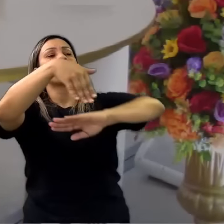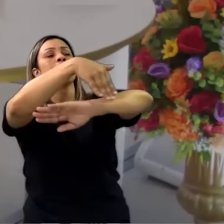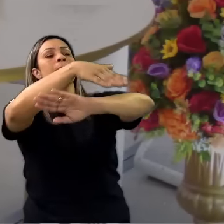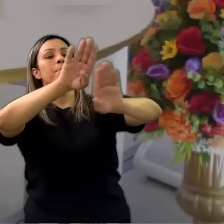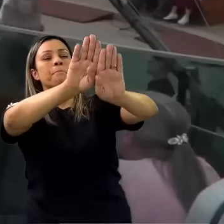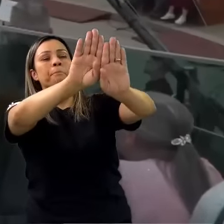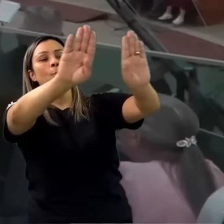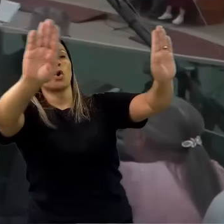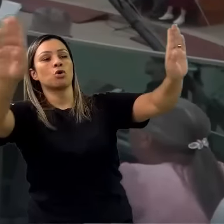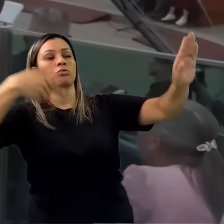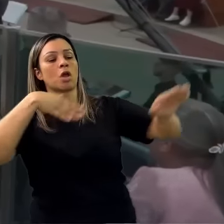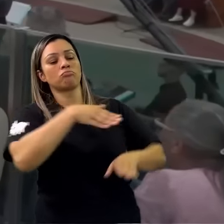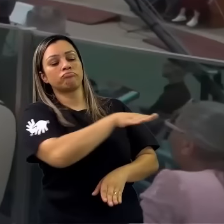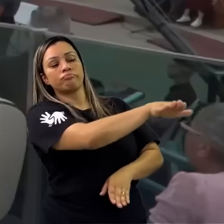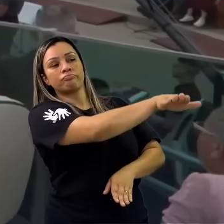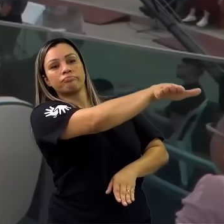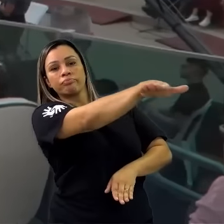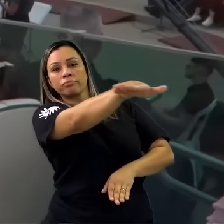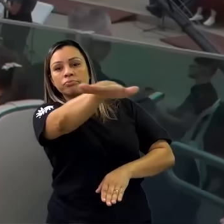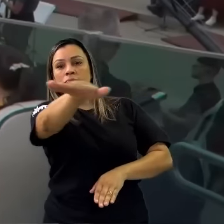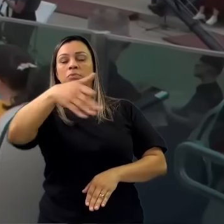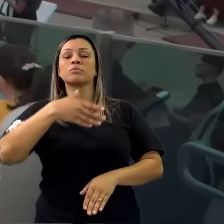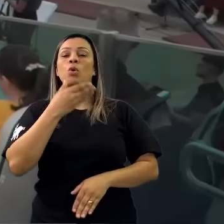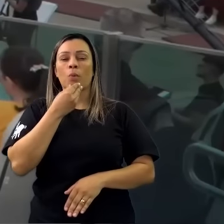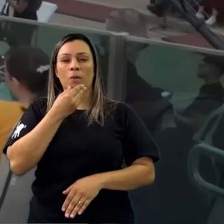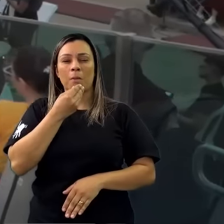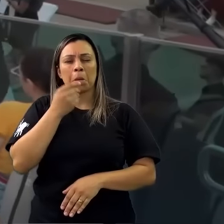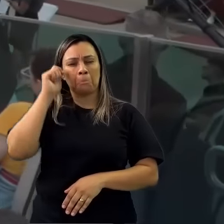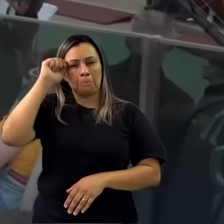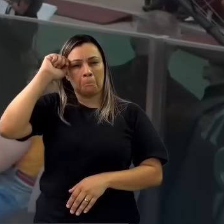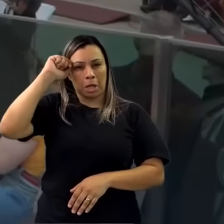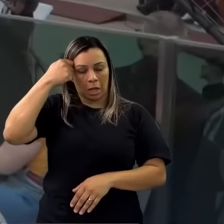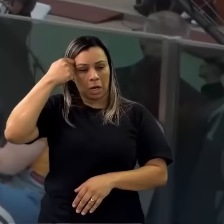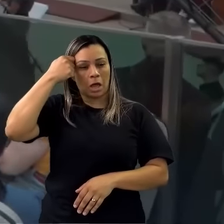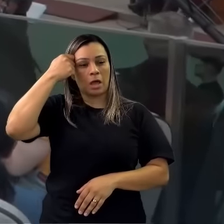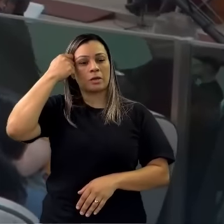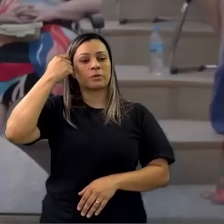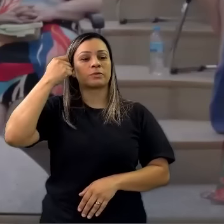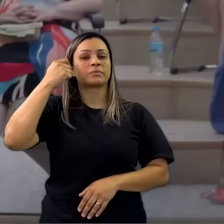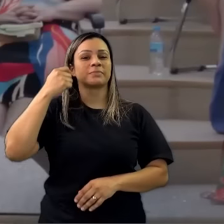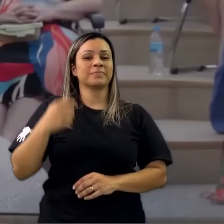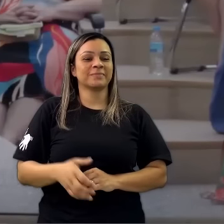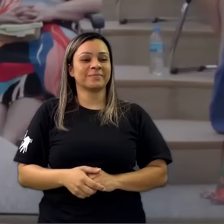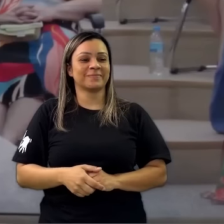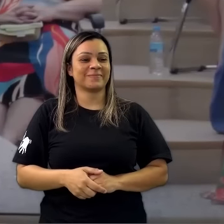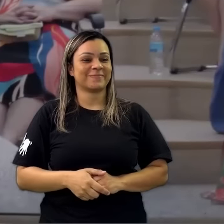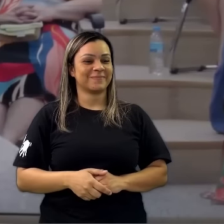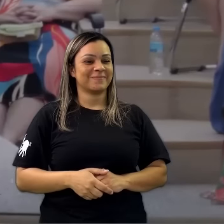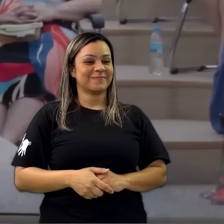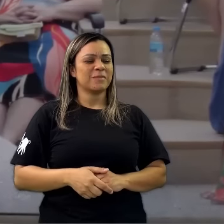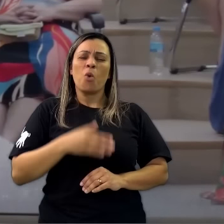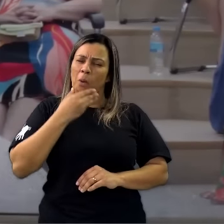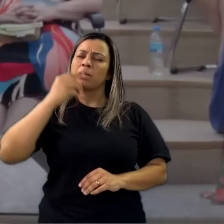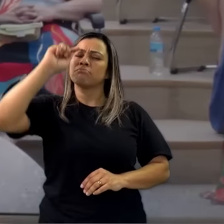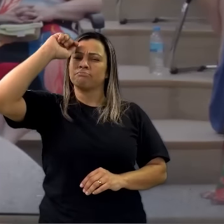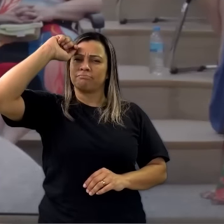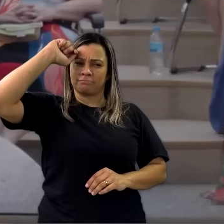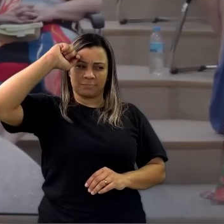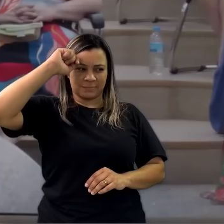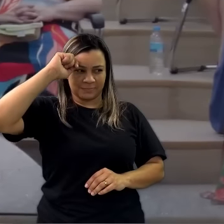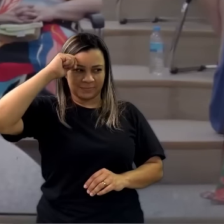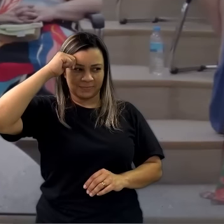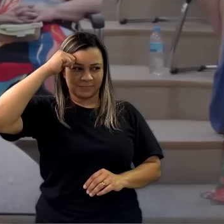o porteiro um obreiro bem escurinho põe um pouquinho mais bem escurinho e